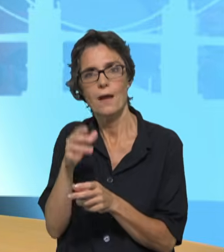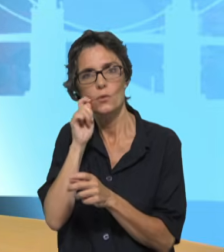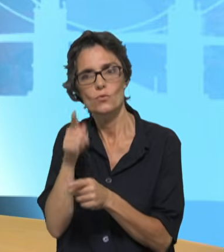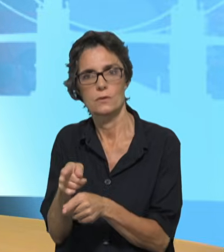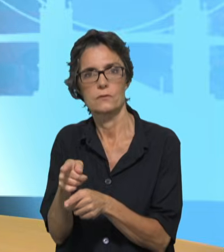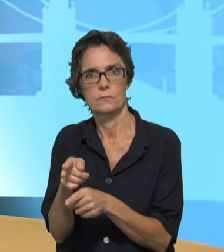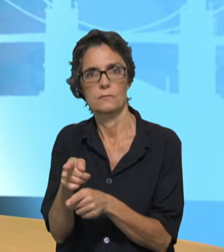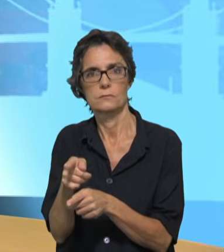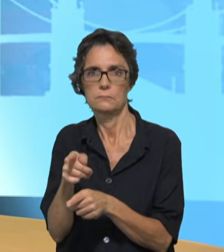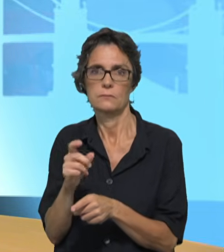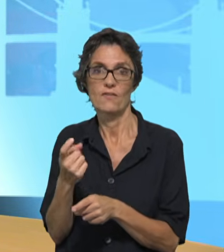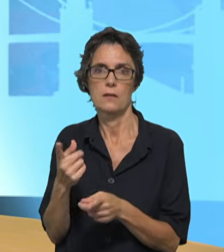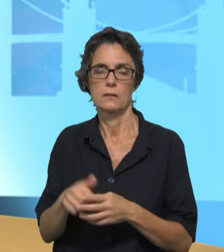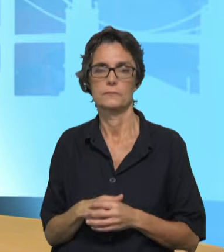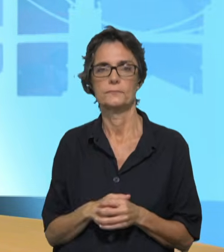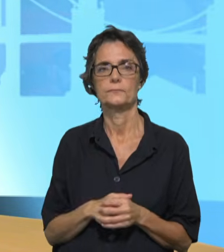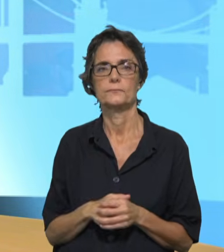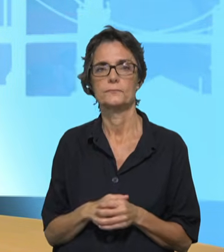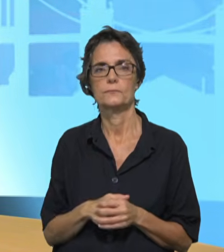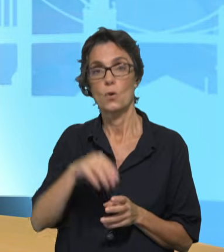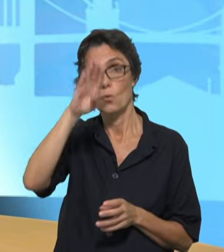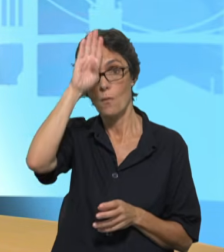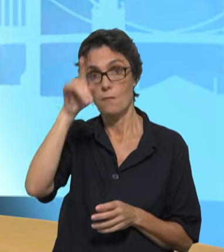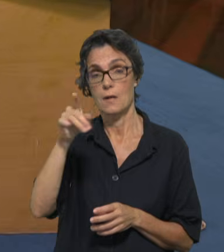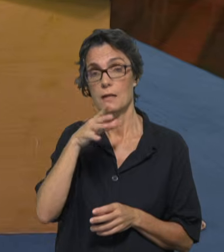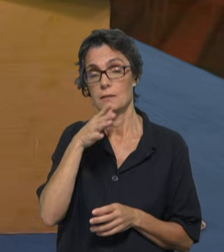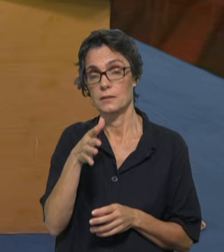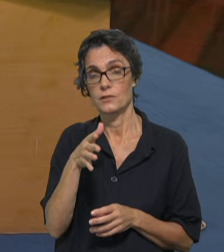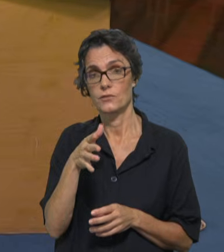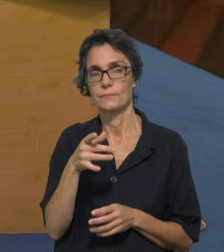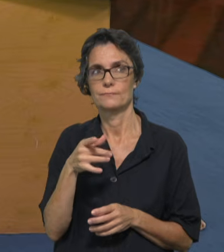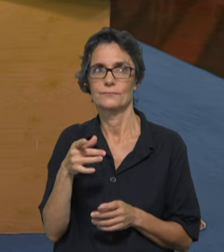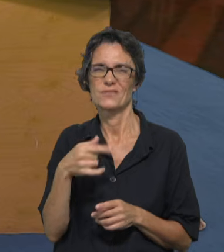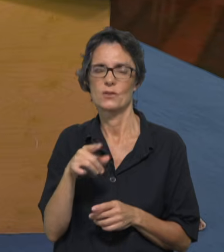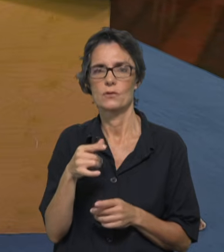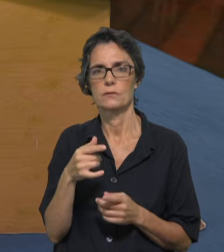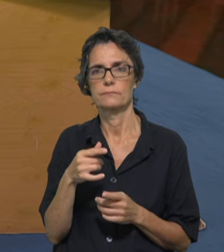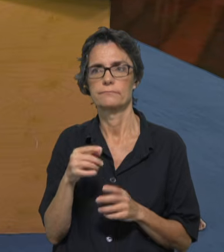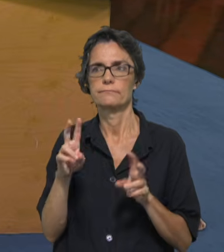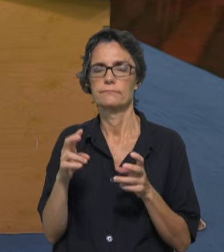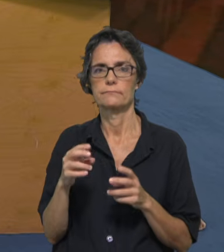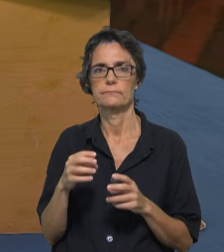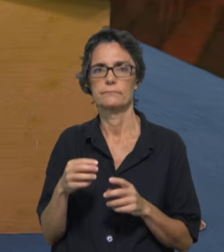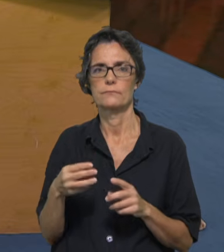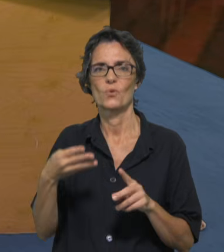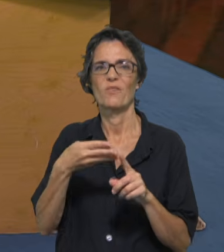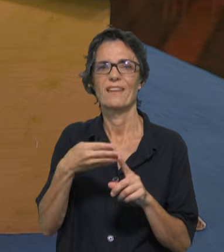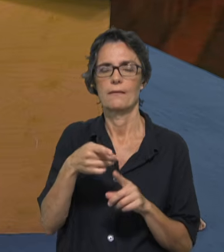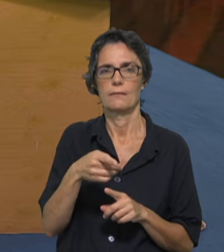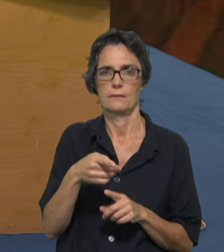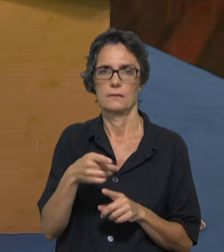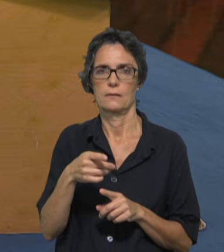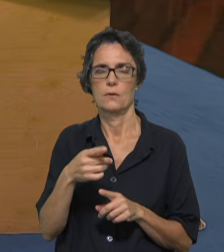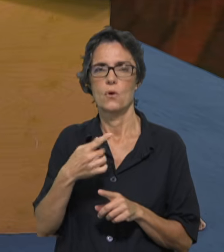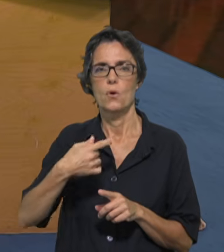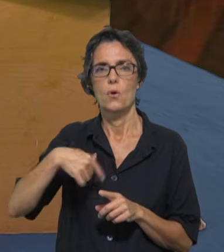este dia, o Papa rejeita a designação de cliente quando em causa está a pessoa que se acolhe,